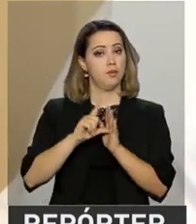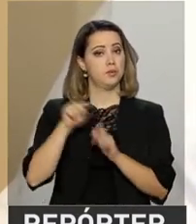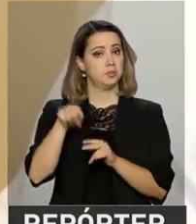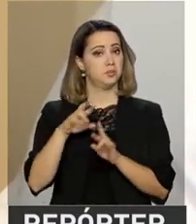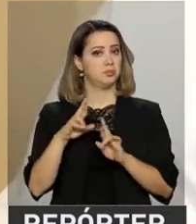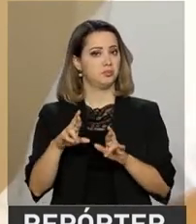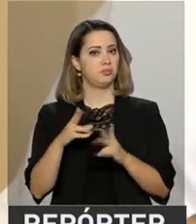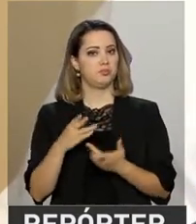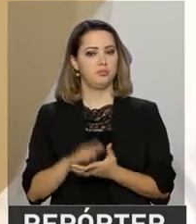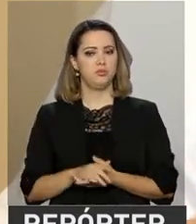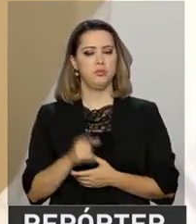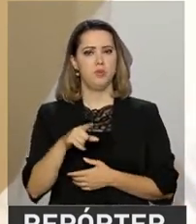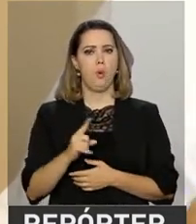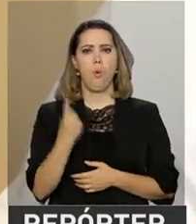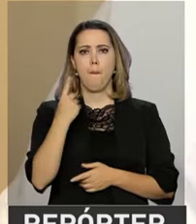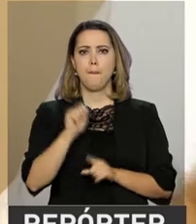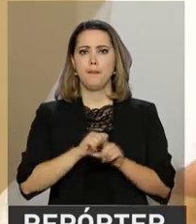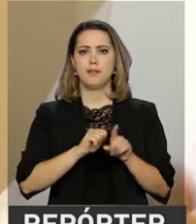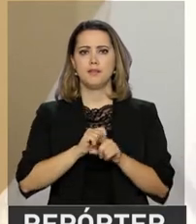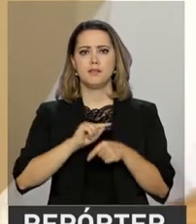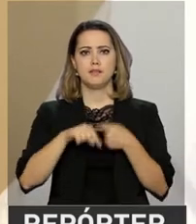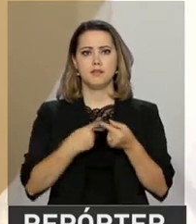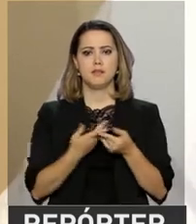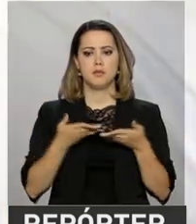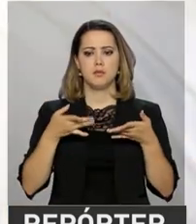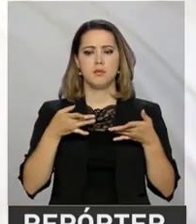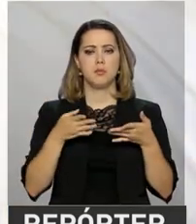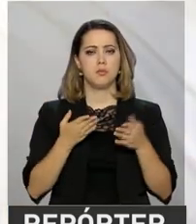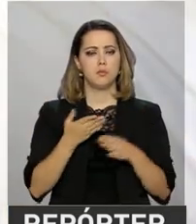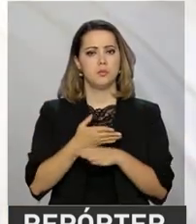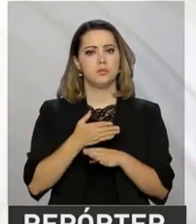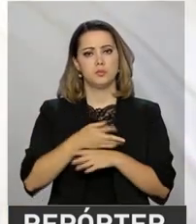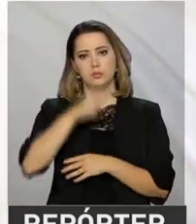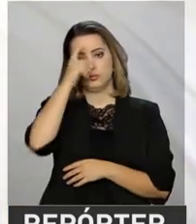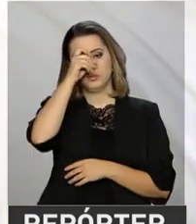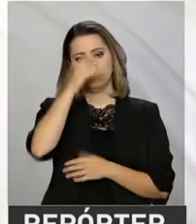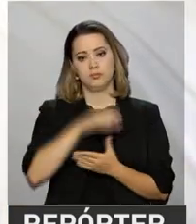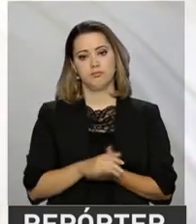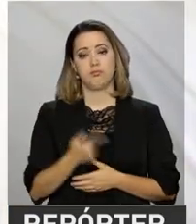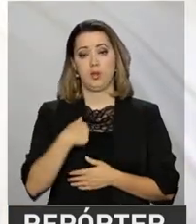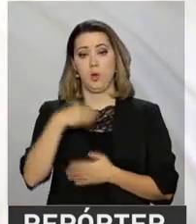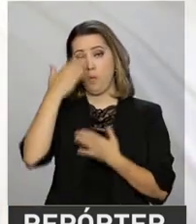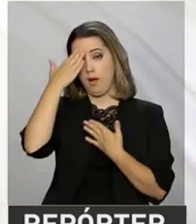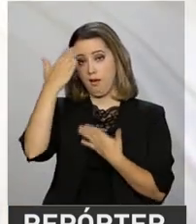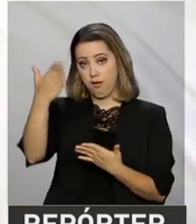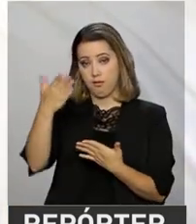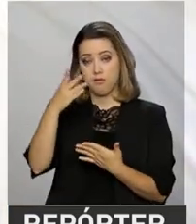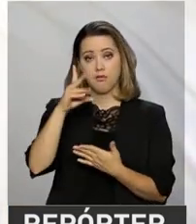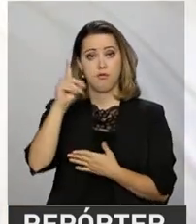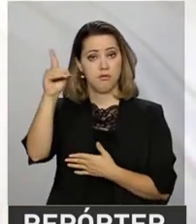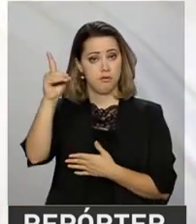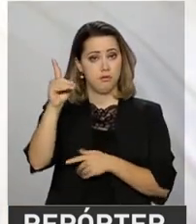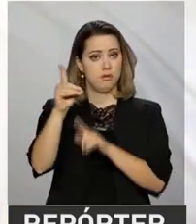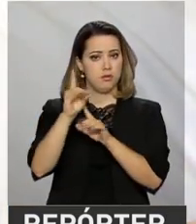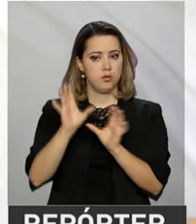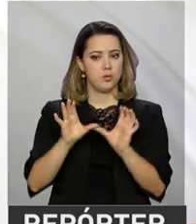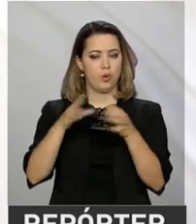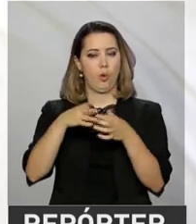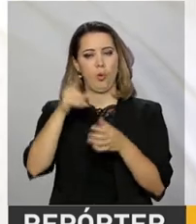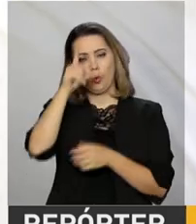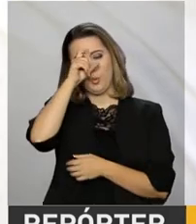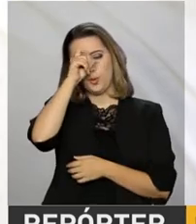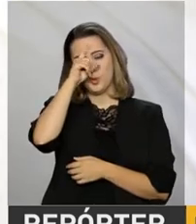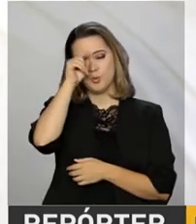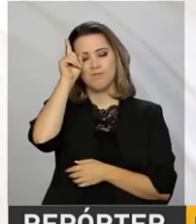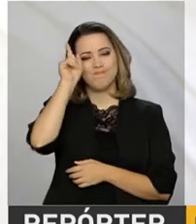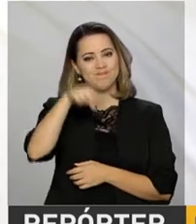ele esperava, menos de um mês após a internação. Agradeço a Deus e a equipe do hospital, né? Que foi